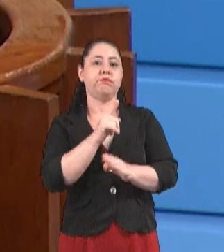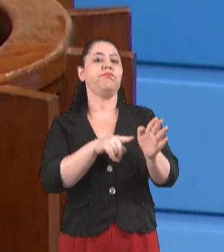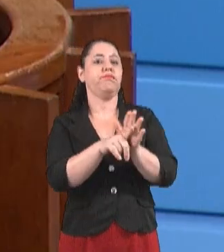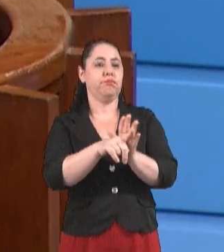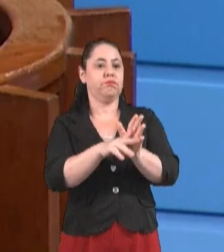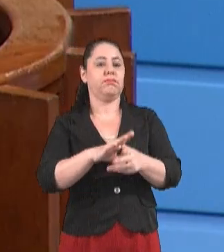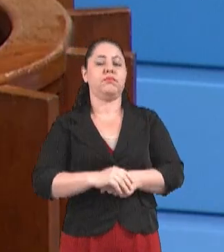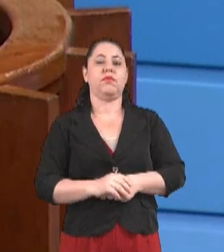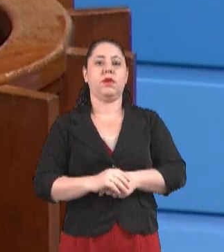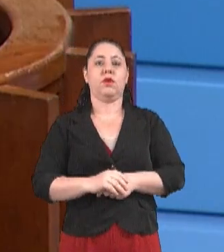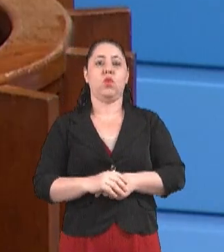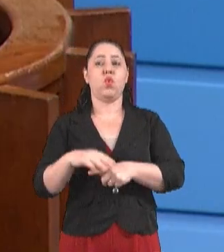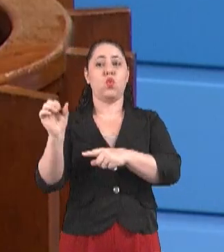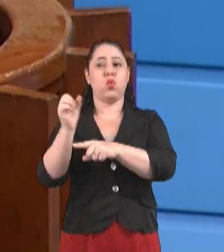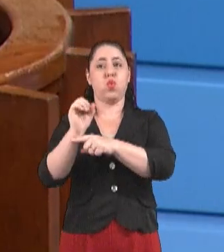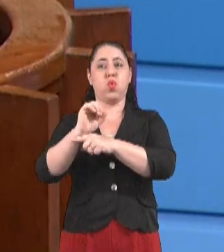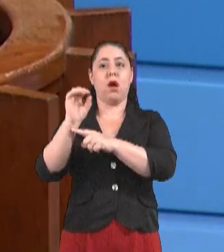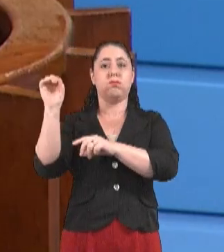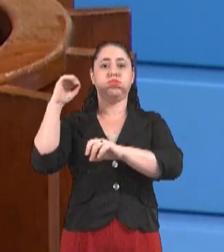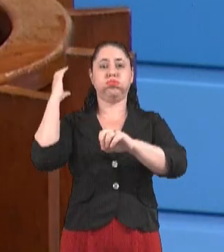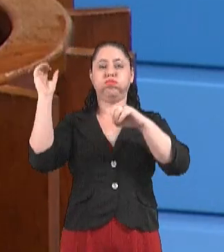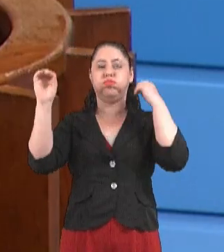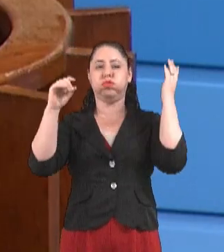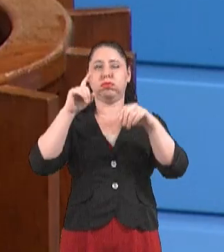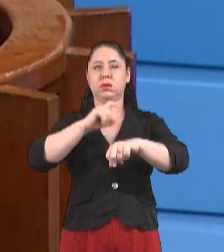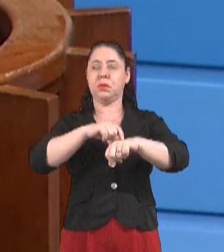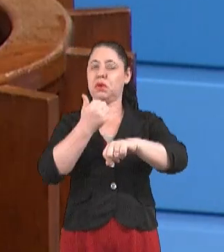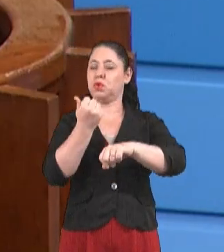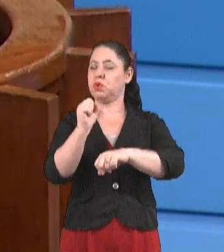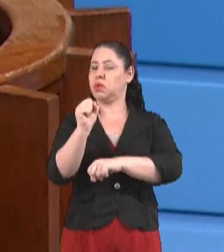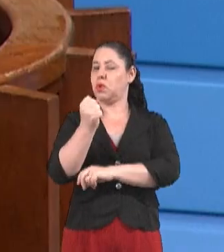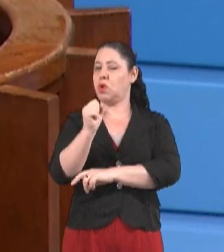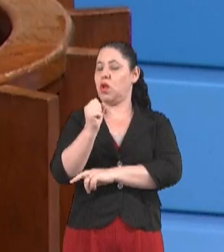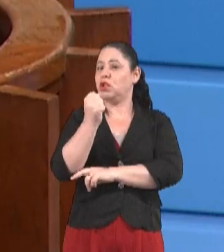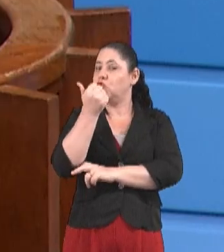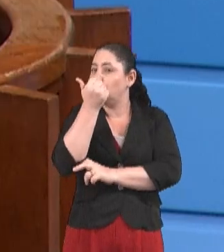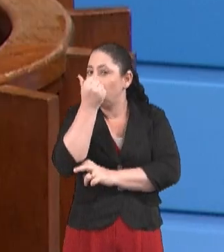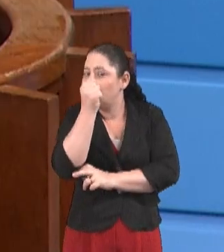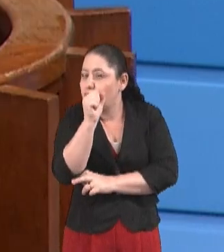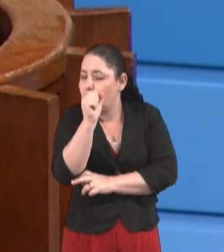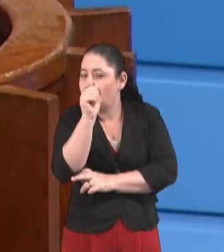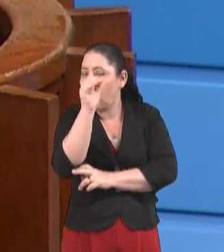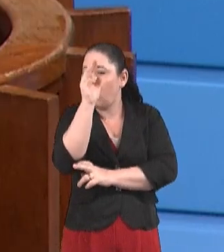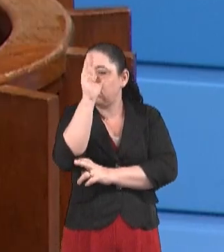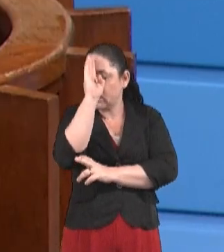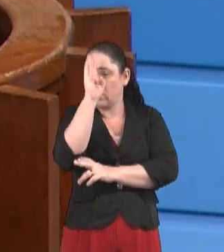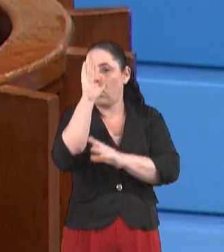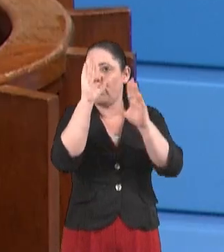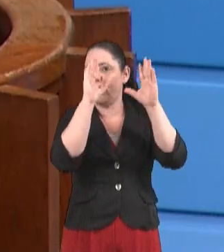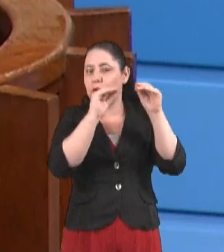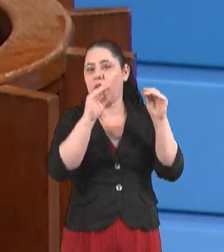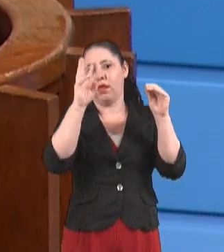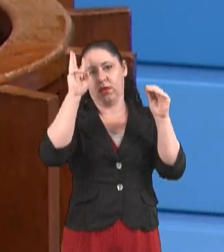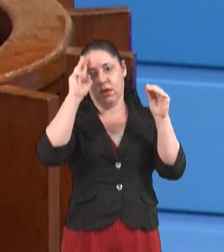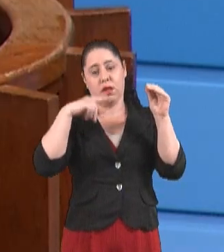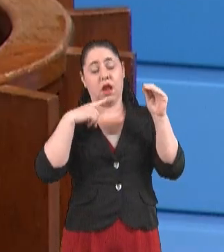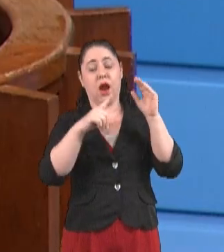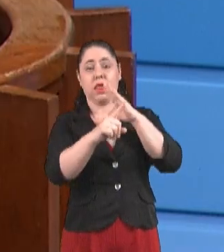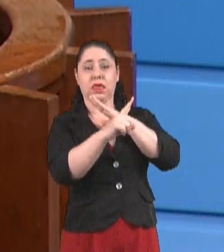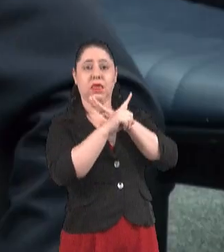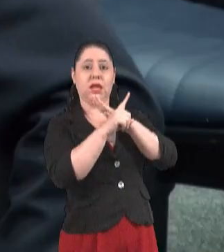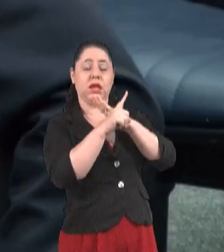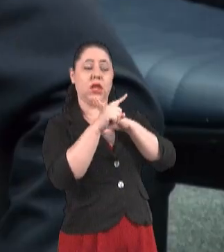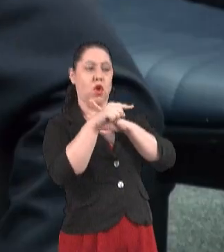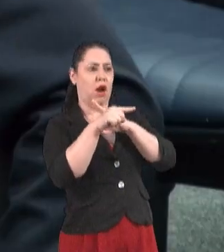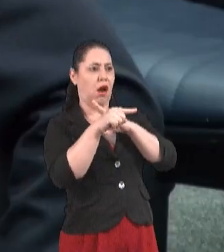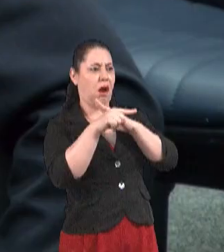A viatura de polícia foi acionada por volta das 18 horas dessa terça-feira para atender uma